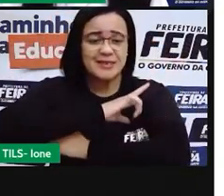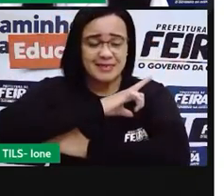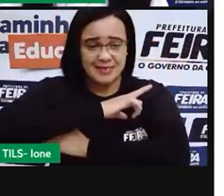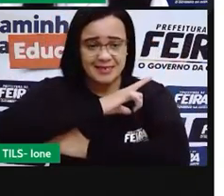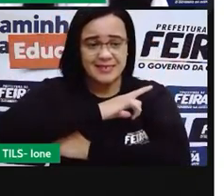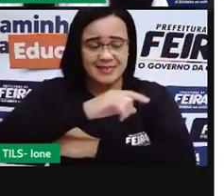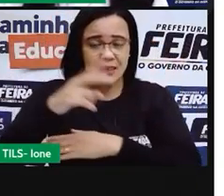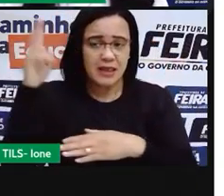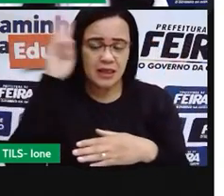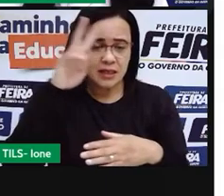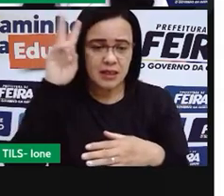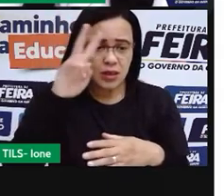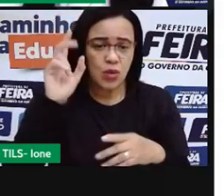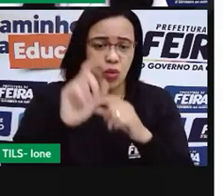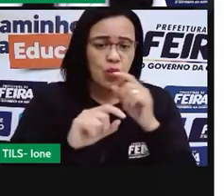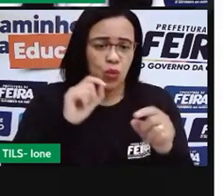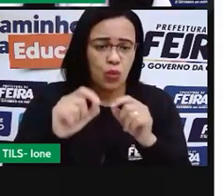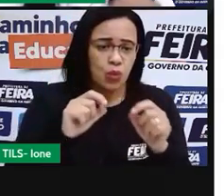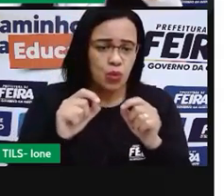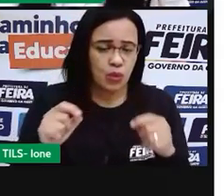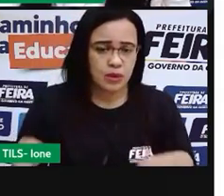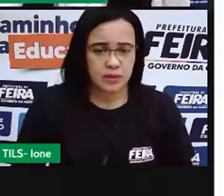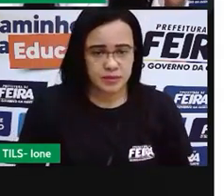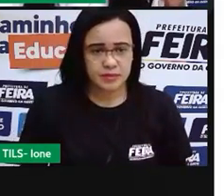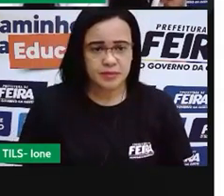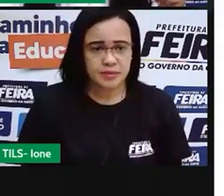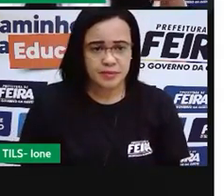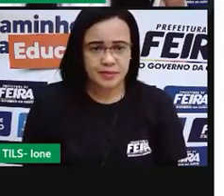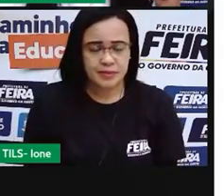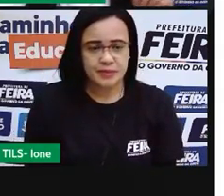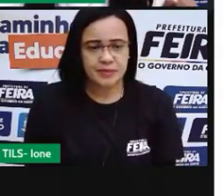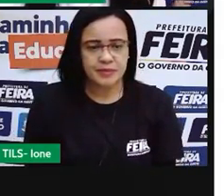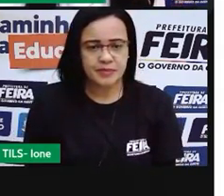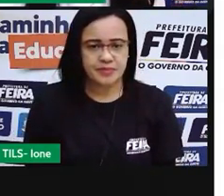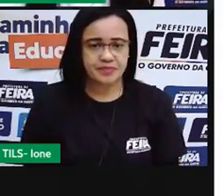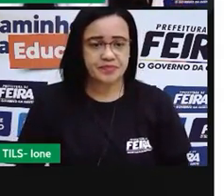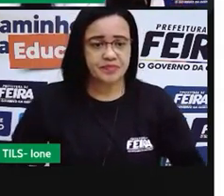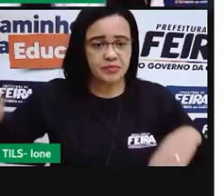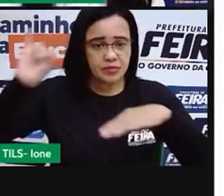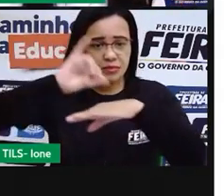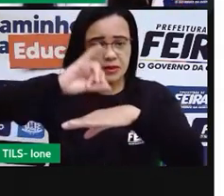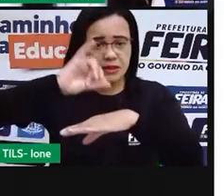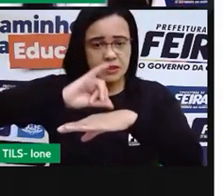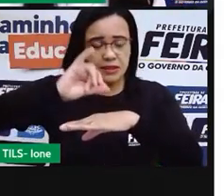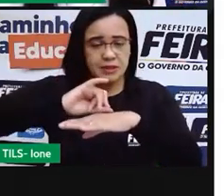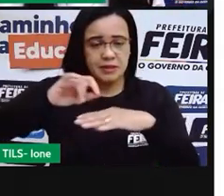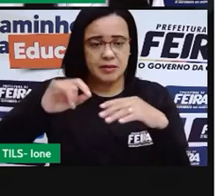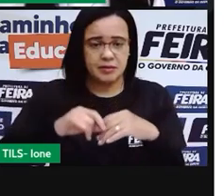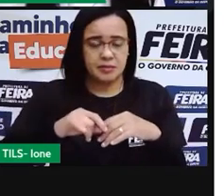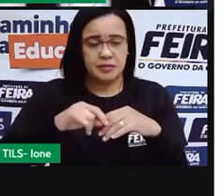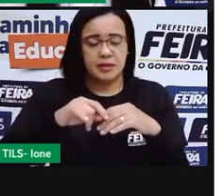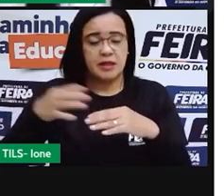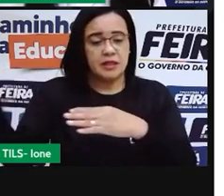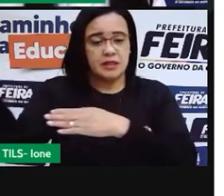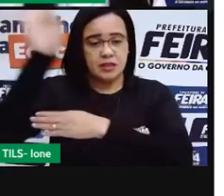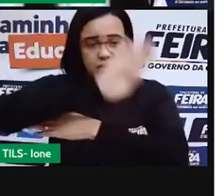E vemos que tanto as portas quanto as janelas, elas têm esse formato aqui